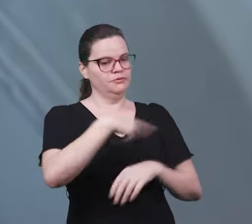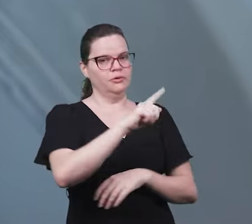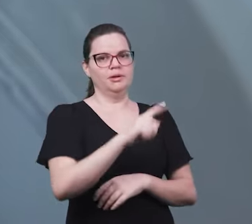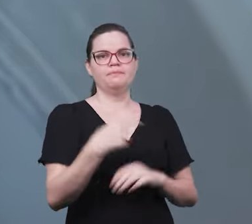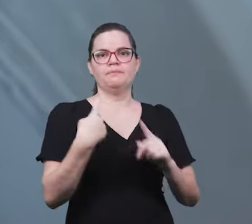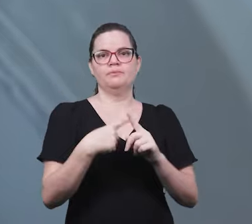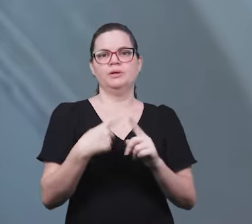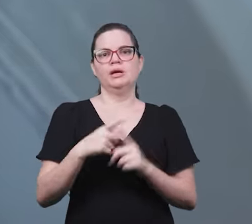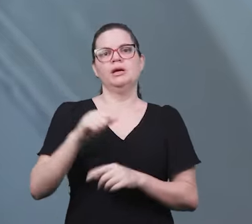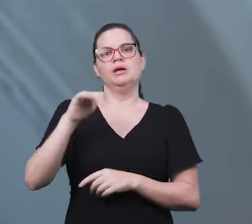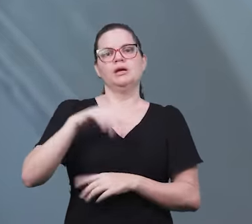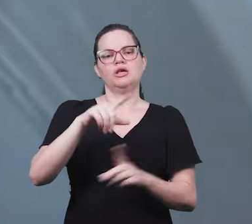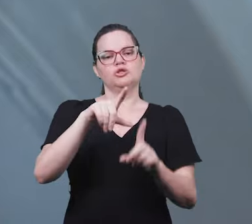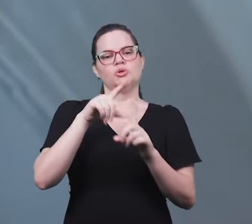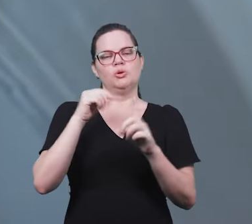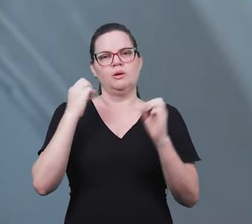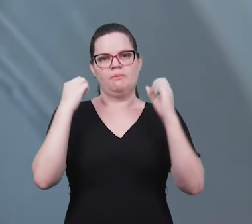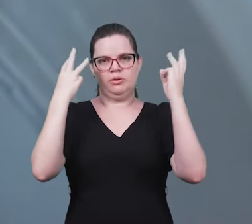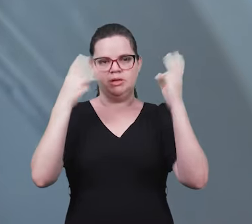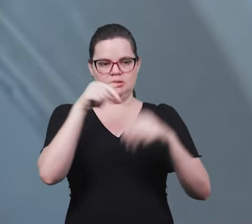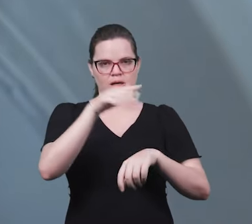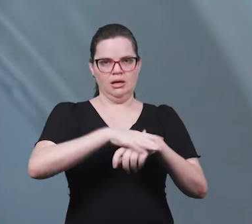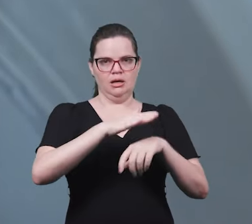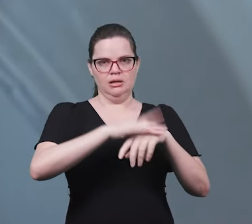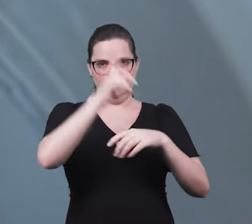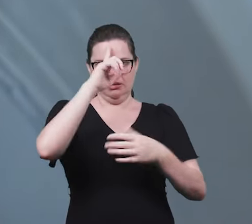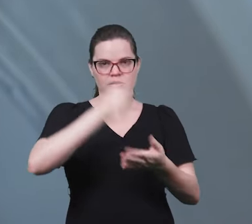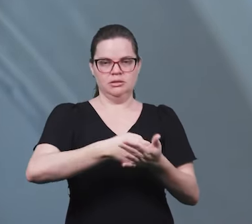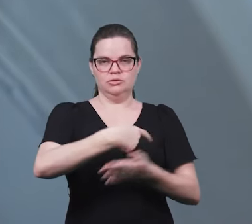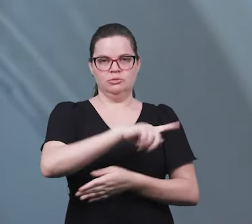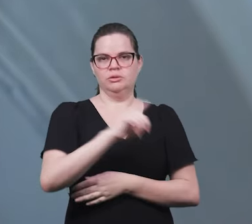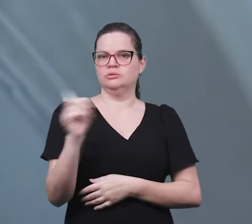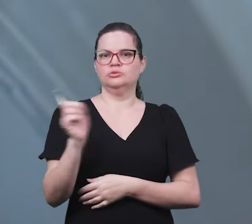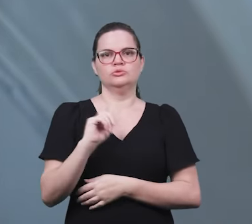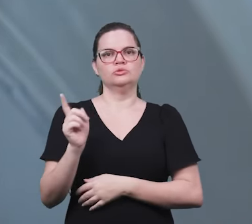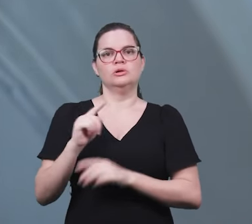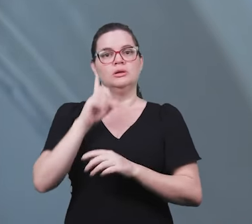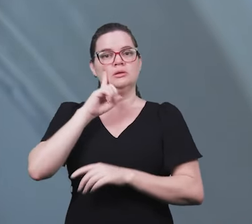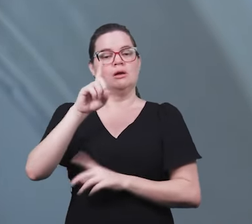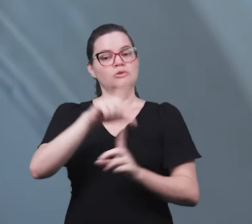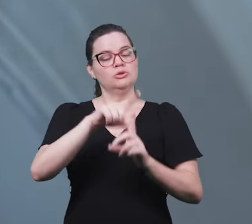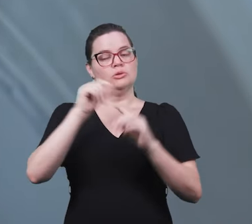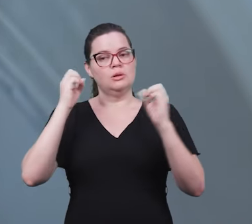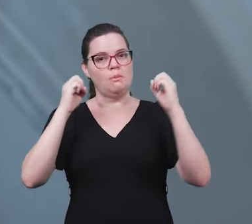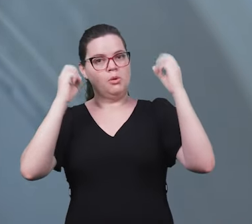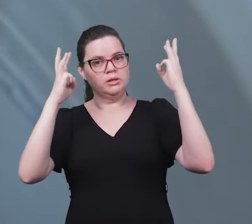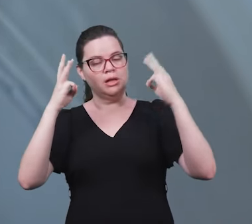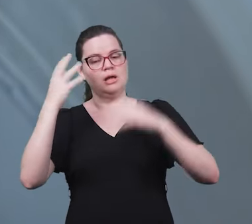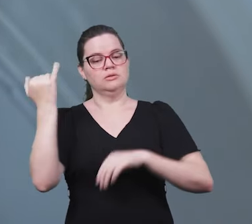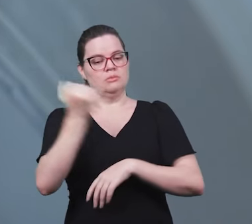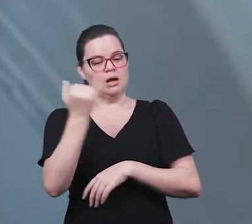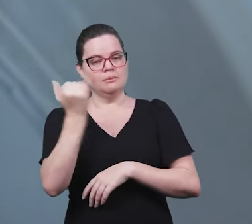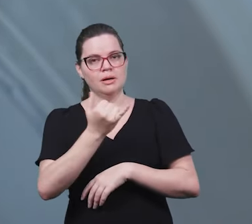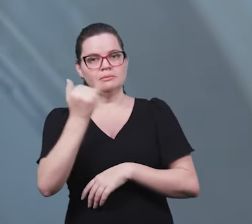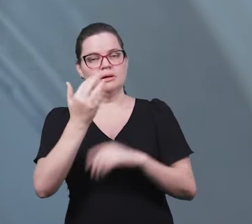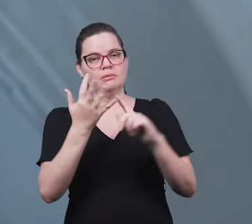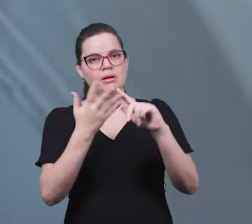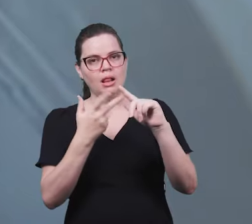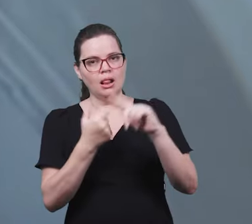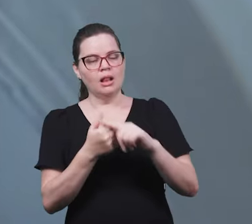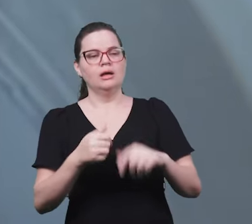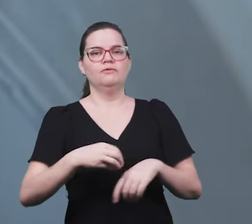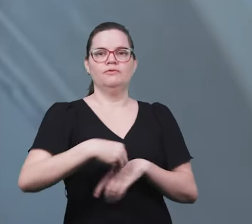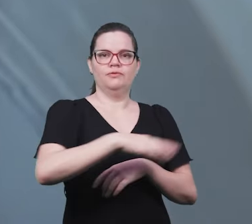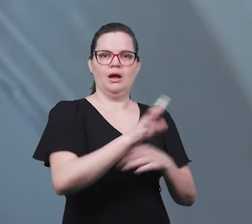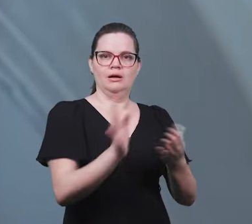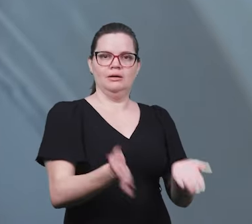escolhido. Jesus é o enviado de Deus para que morresse como Cordeiro